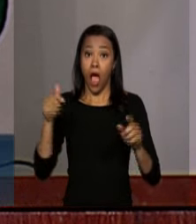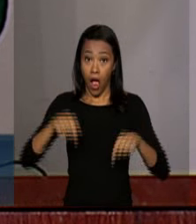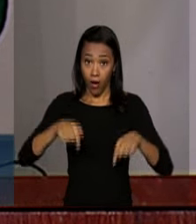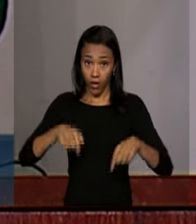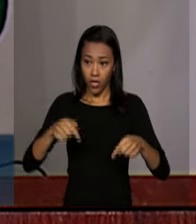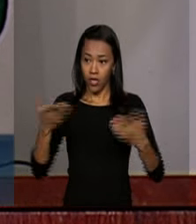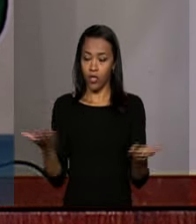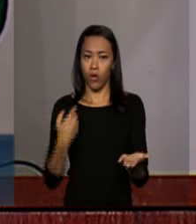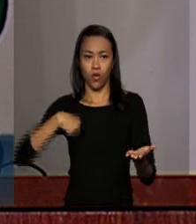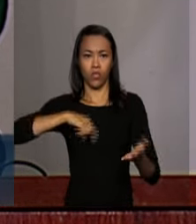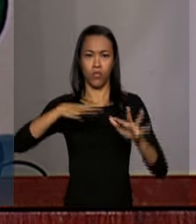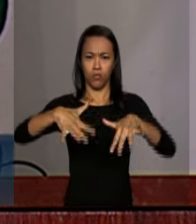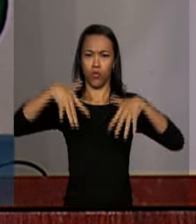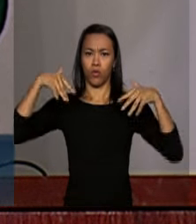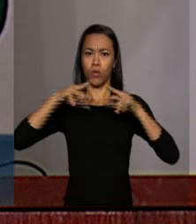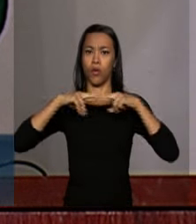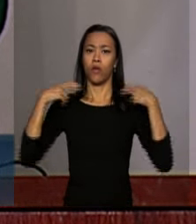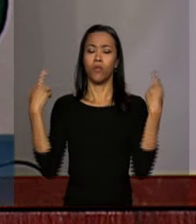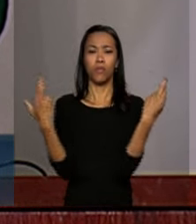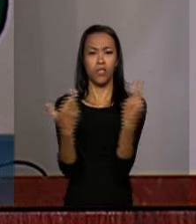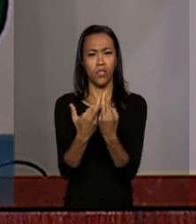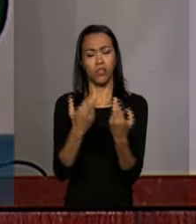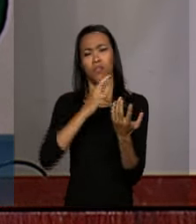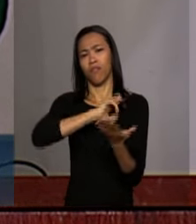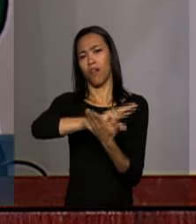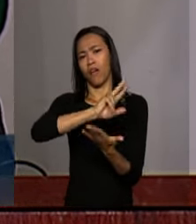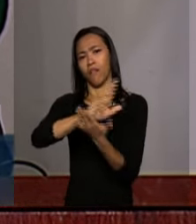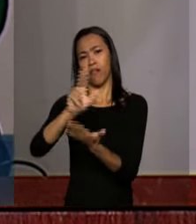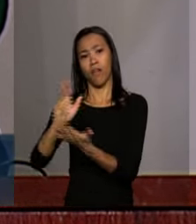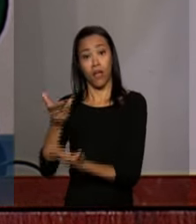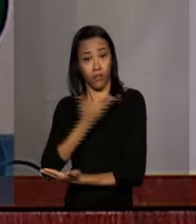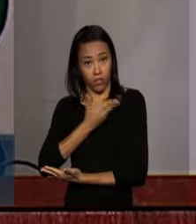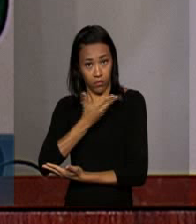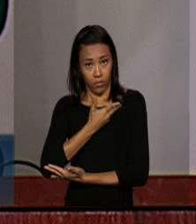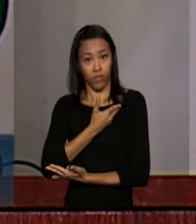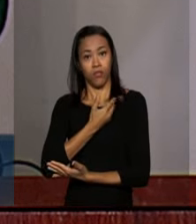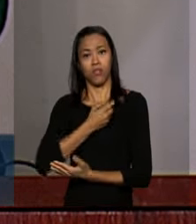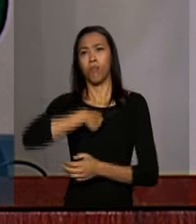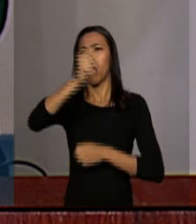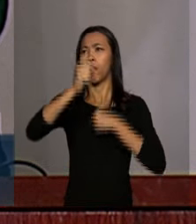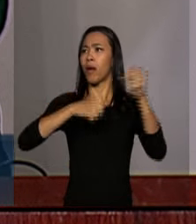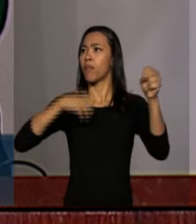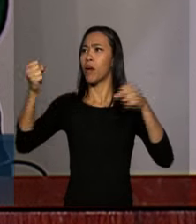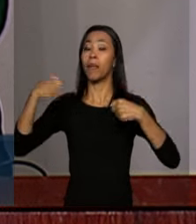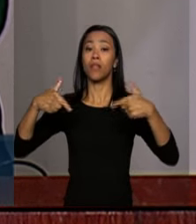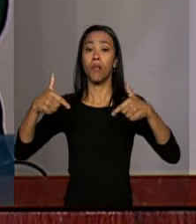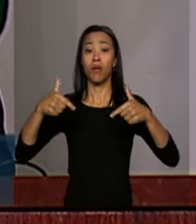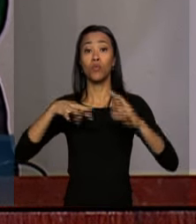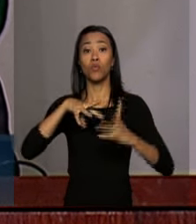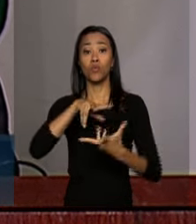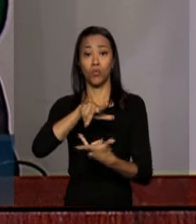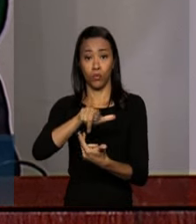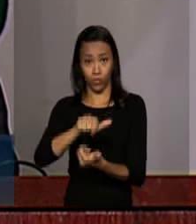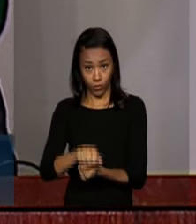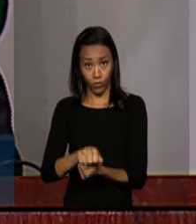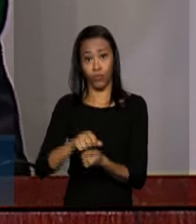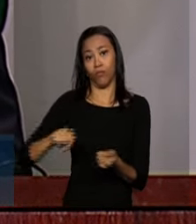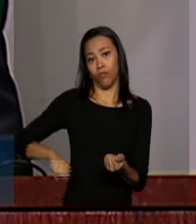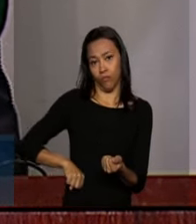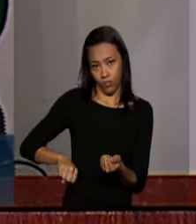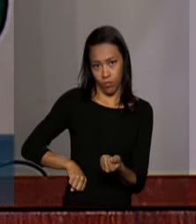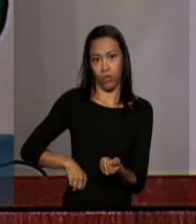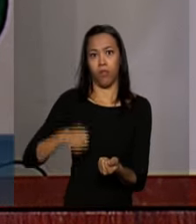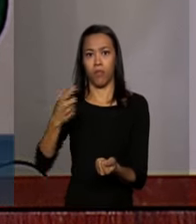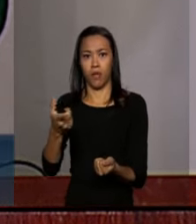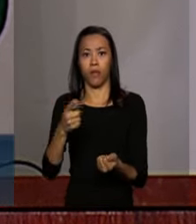nos reunimos neste auditório, centenas de colegas estão a serviço em várias partes do mundo, de Katmandu a Bagdá,